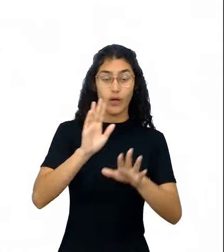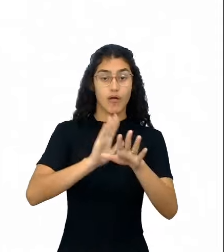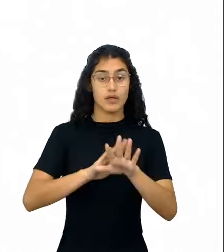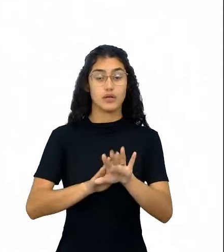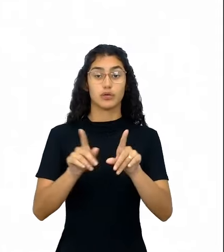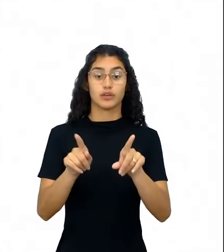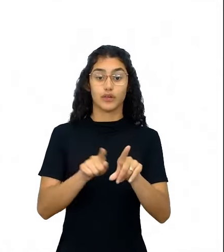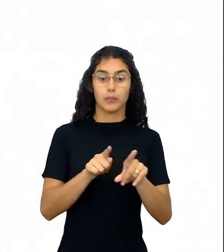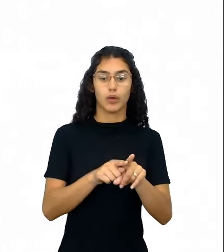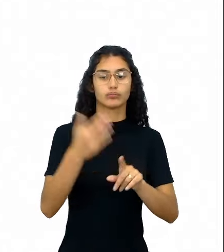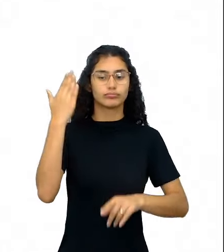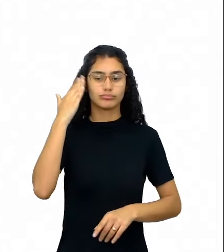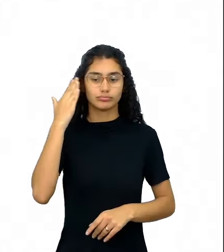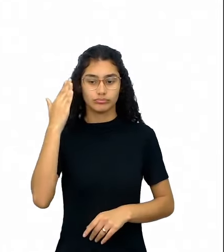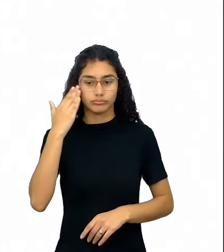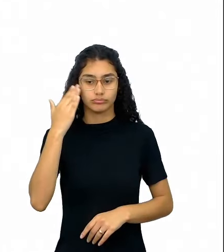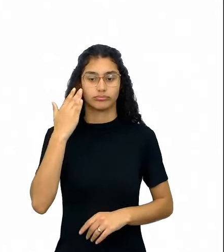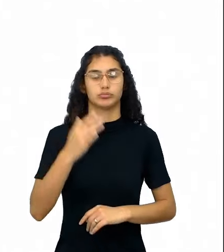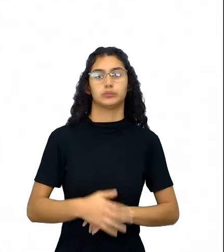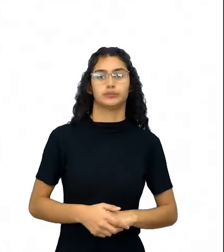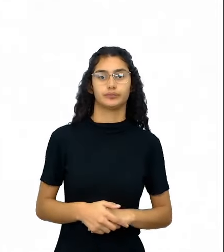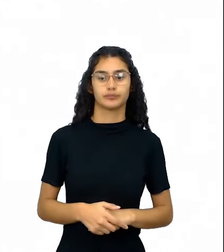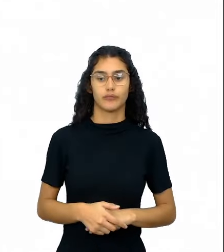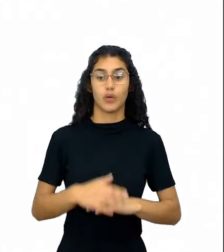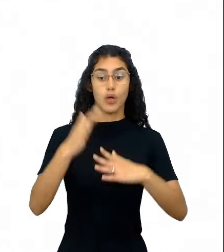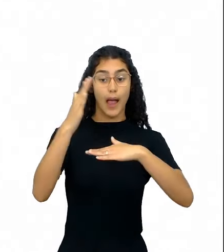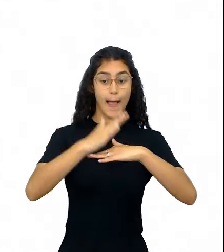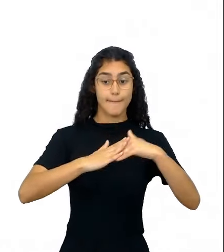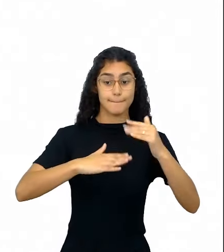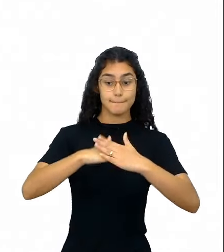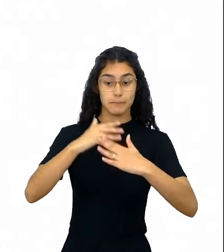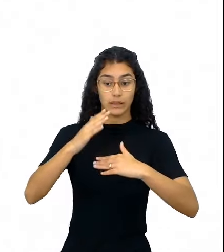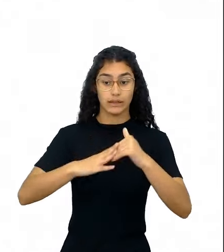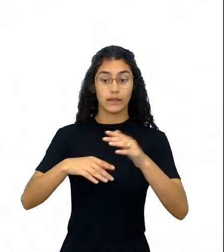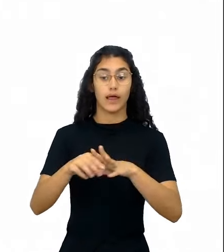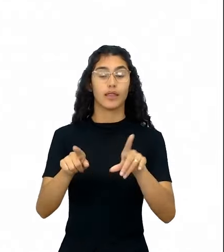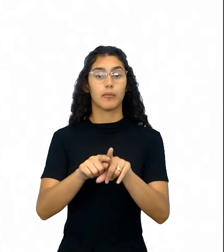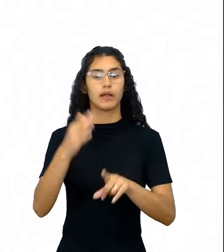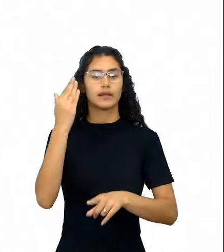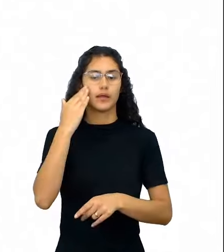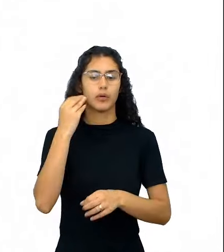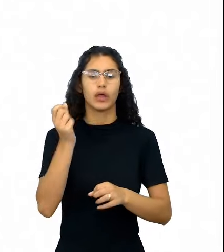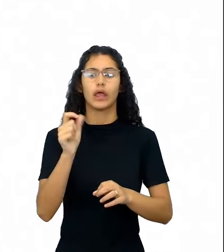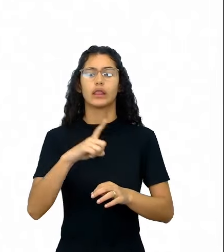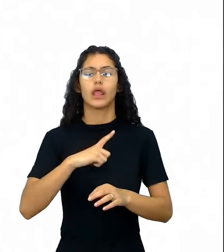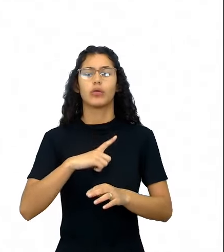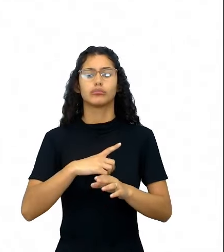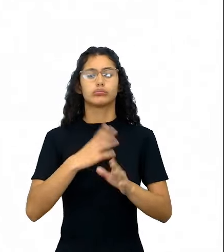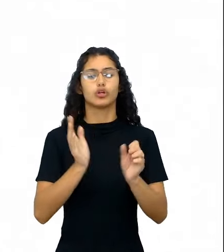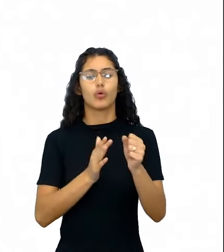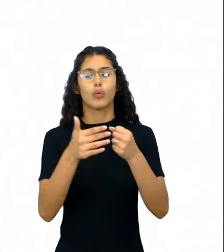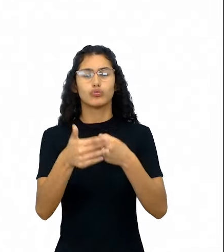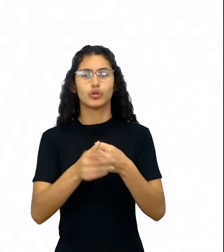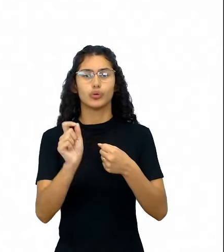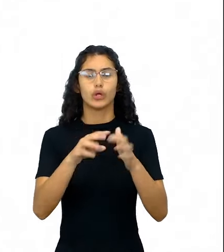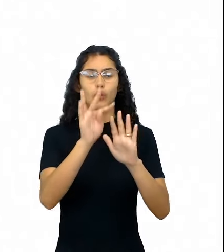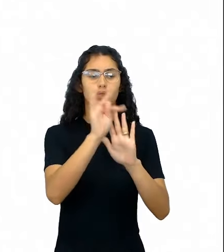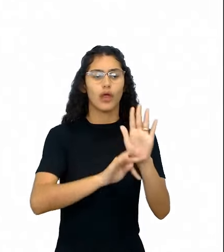trabalhamos com a interpretação, tá? Com a habilidade de descobrir o que há por trás das linhas, o que